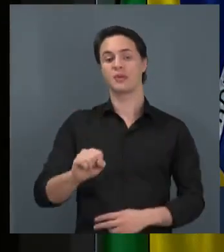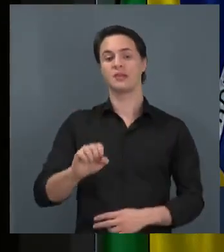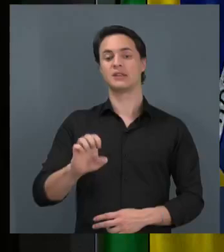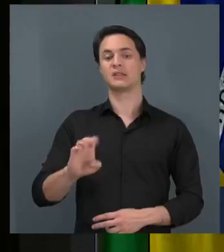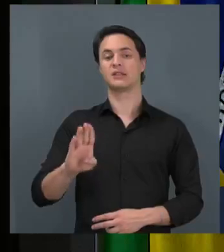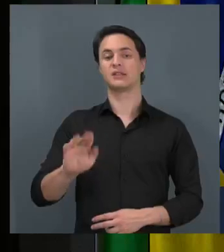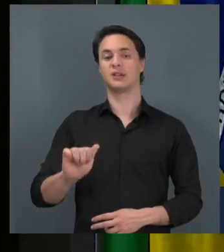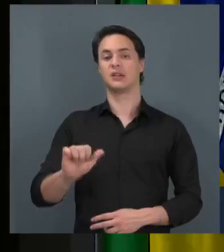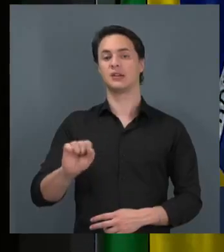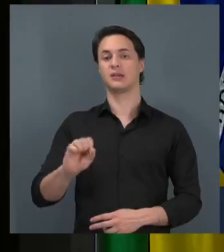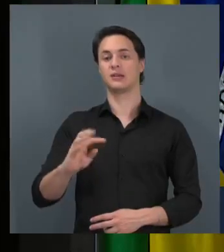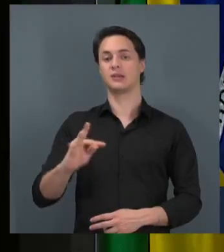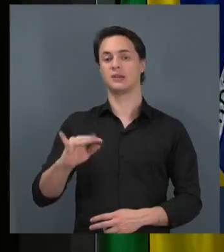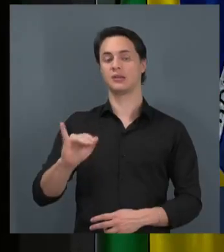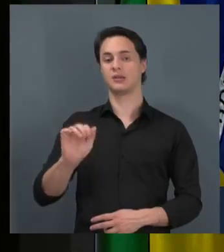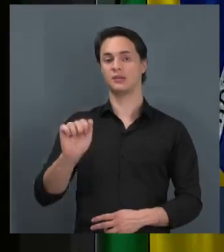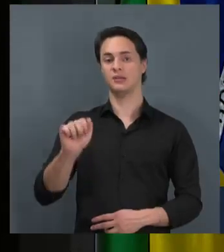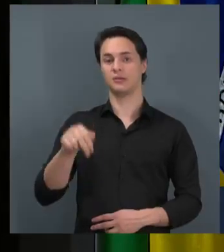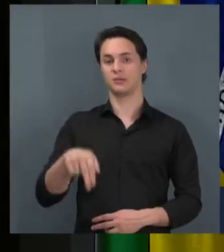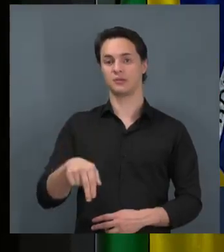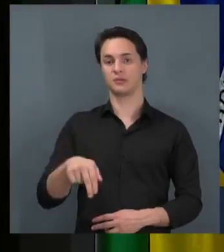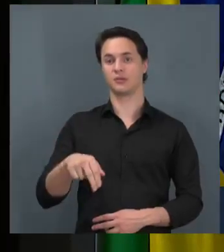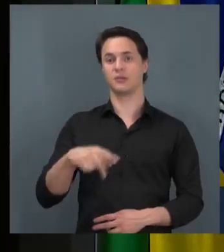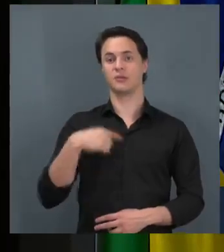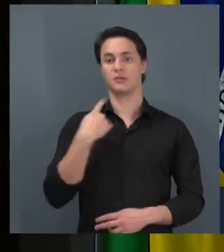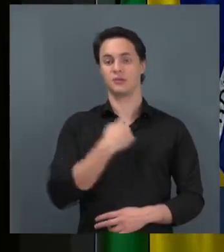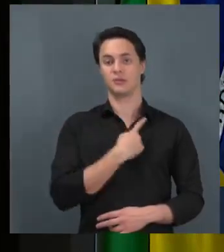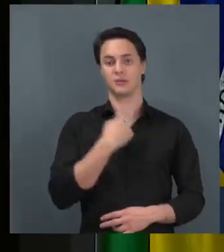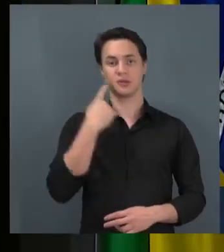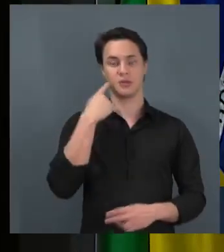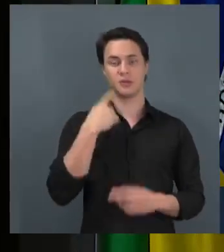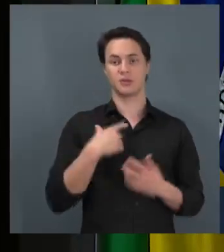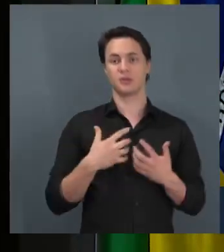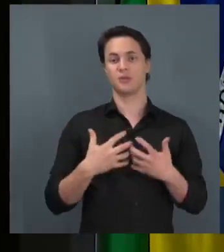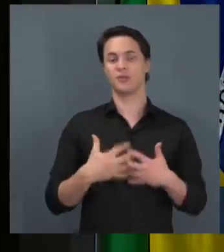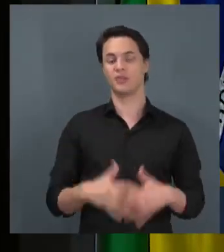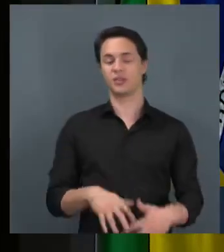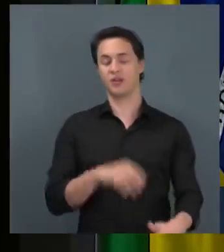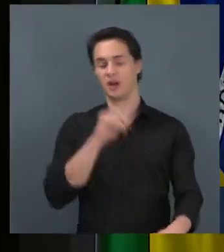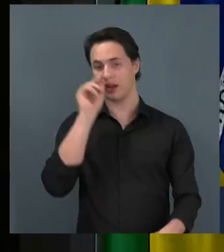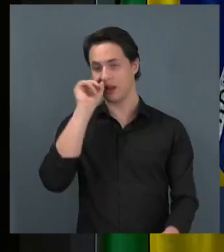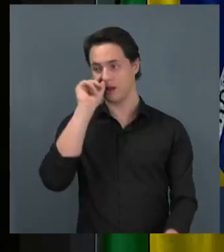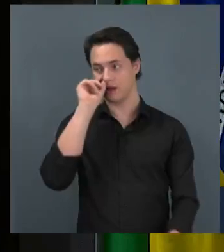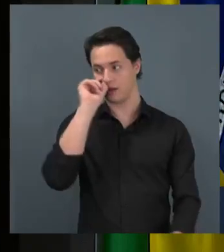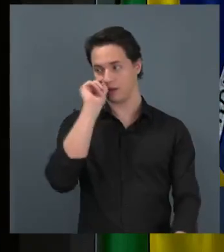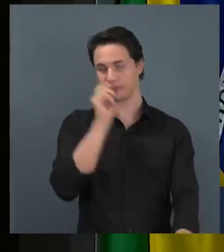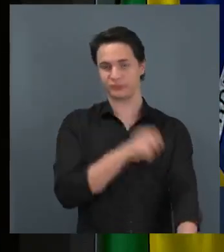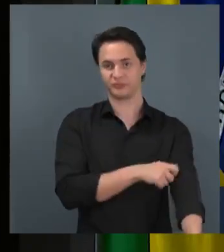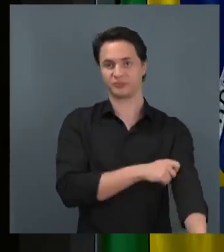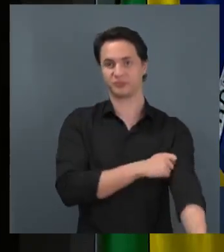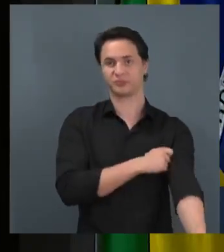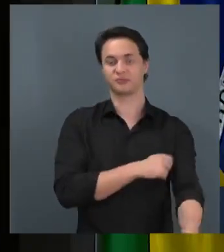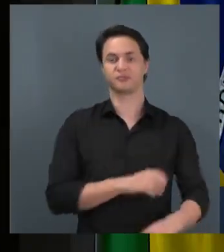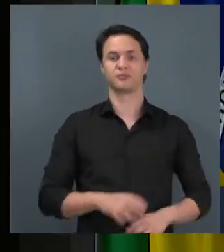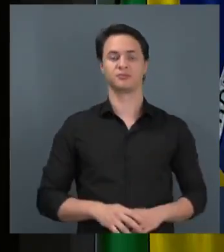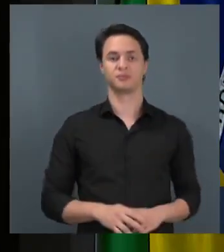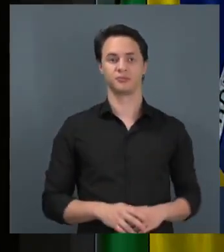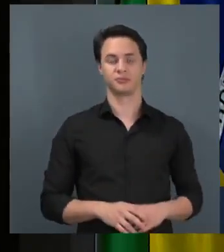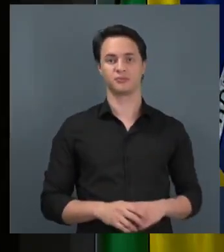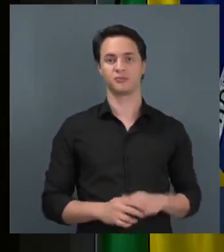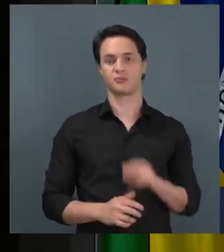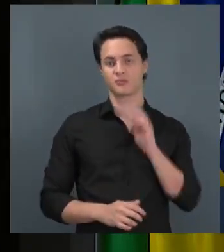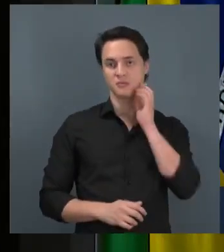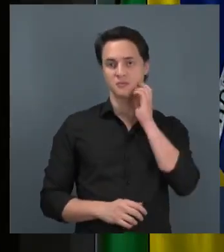Celdani. A eles levamos nossas preocupações. Relatamos que esses brasileiros que pedem asilo estão